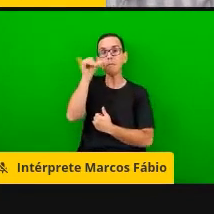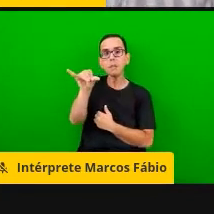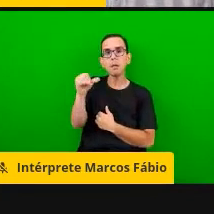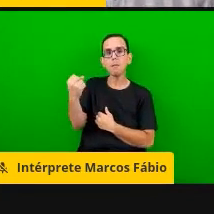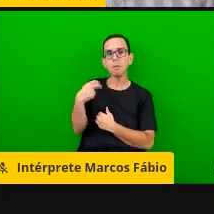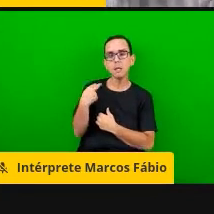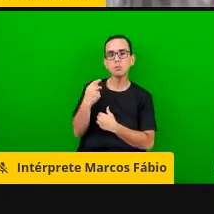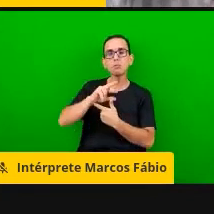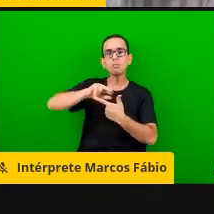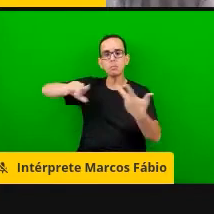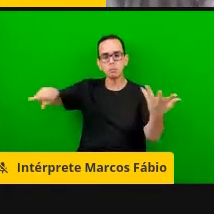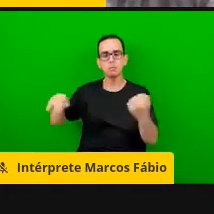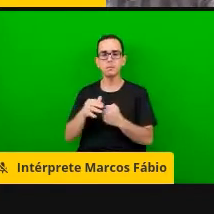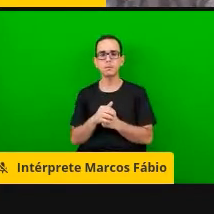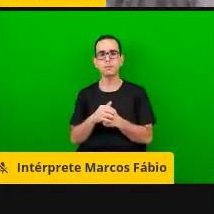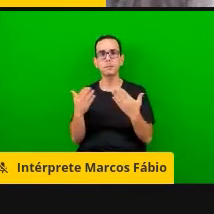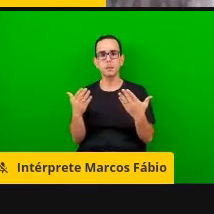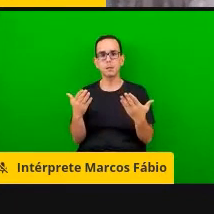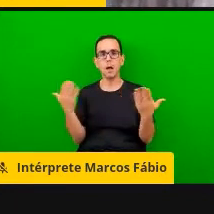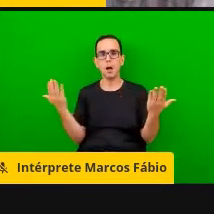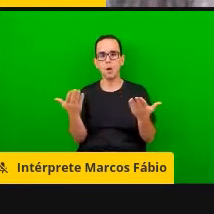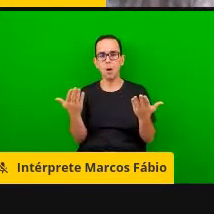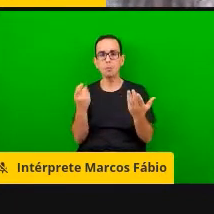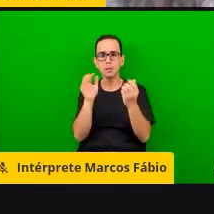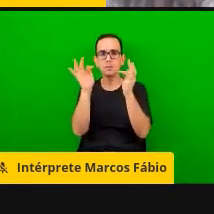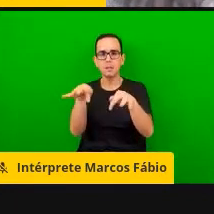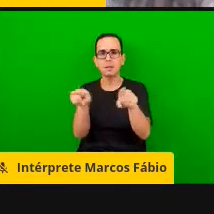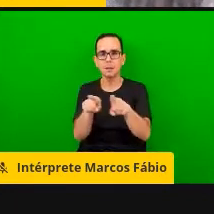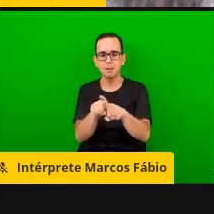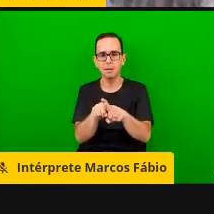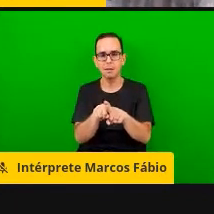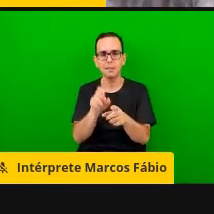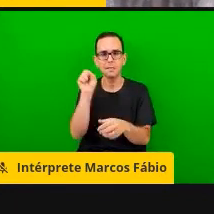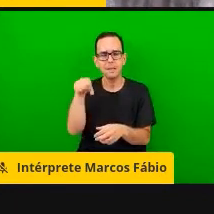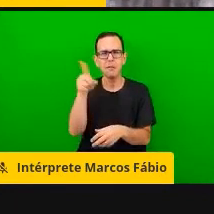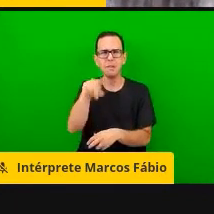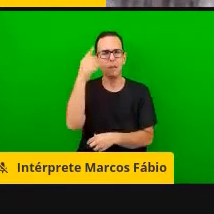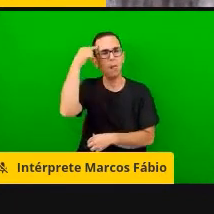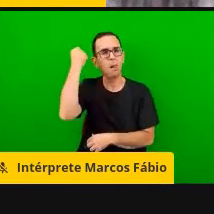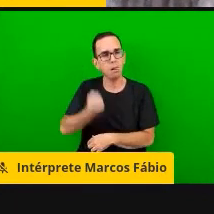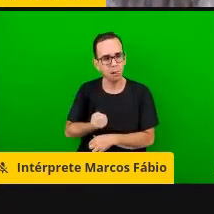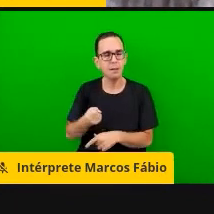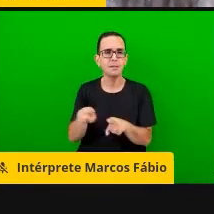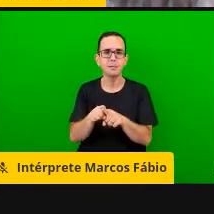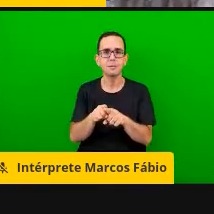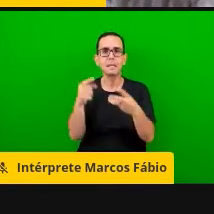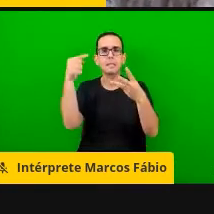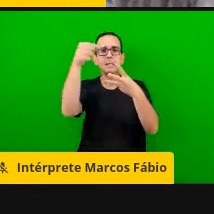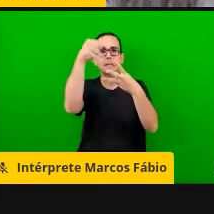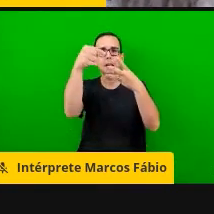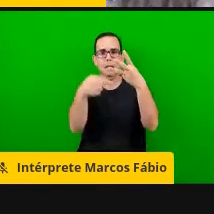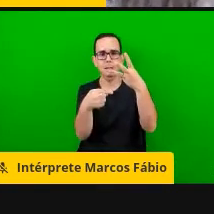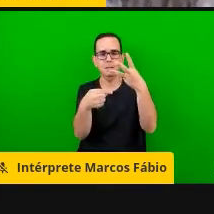diante. Pessoal, agora por fim mesmo, vocês já devem estar cansados, mas vamos lá. 3 considerações.